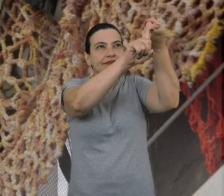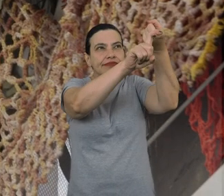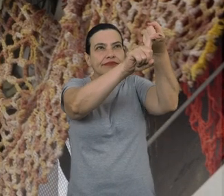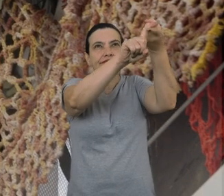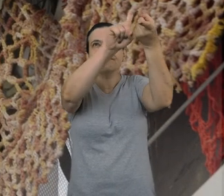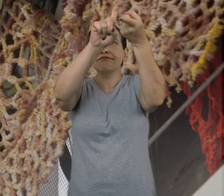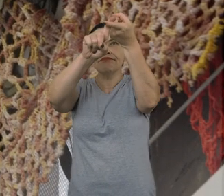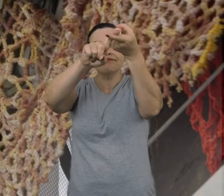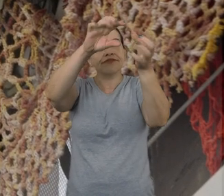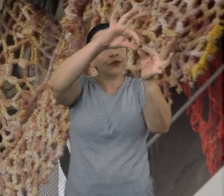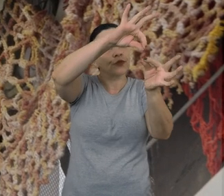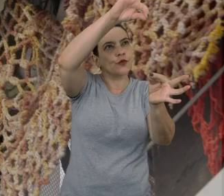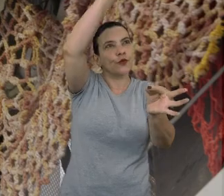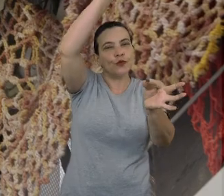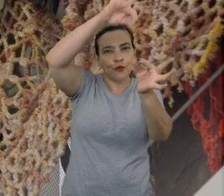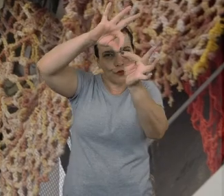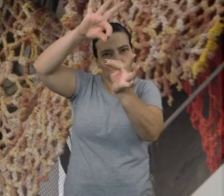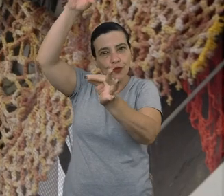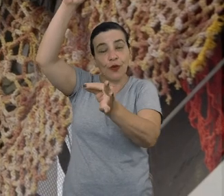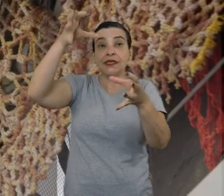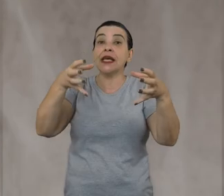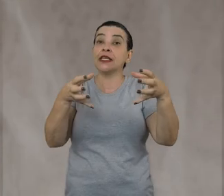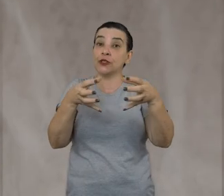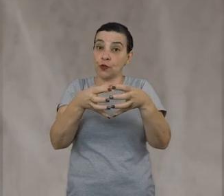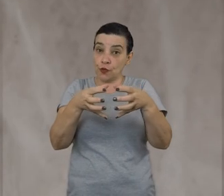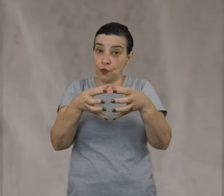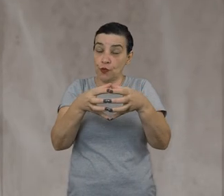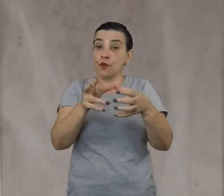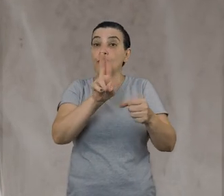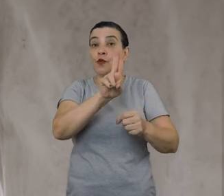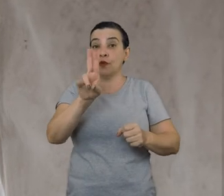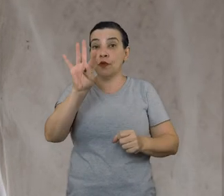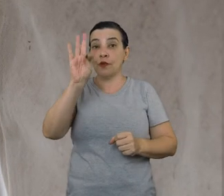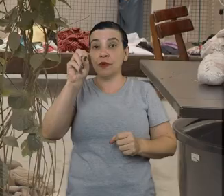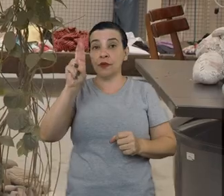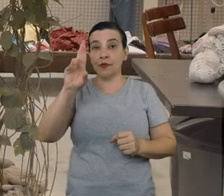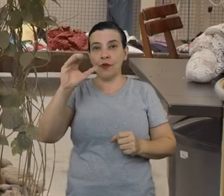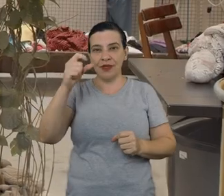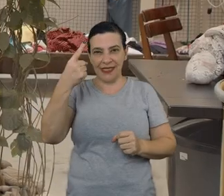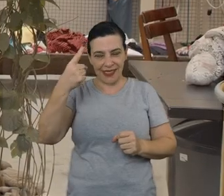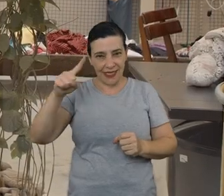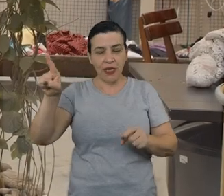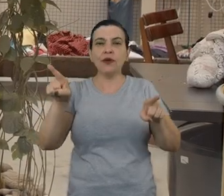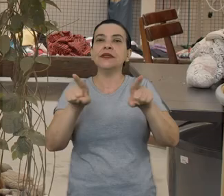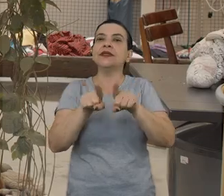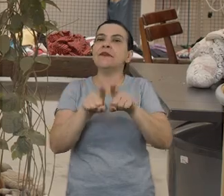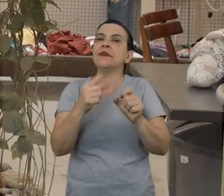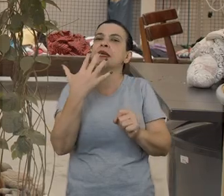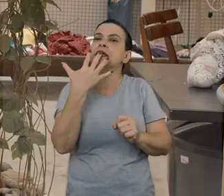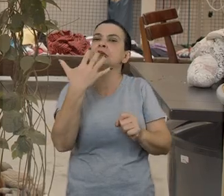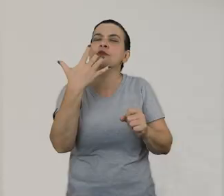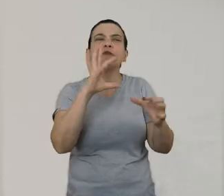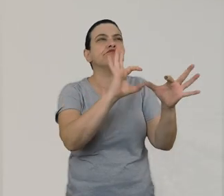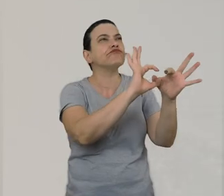Nessa série que eu chamo de torção também vem isso. A Sinfonia das Cores está dentro dessa série